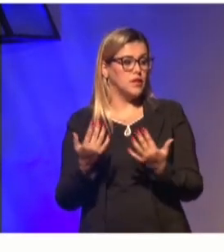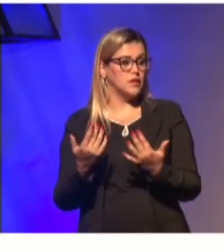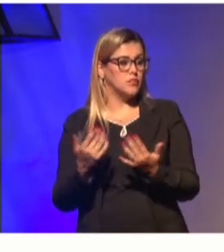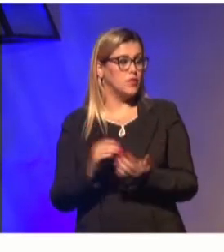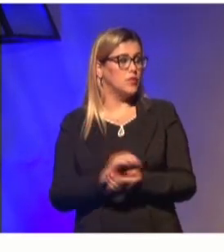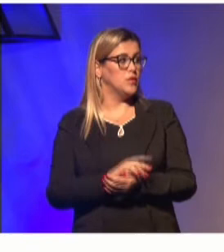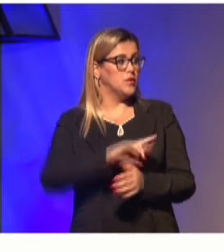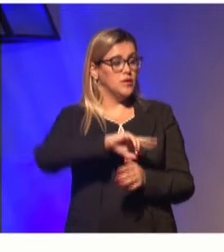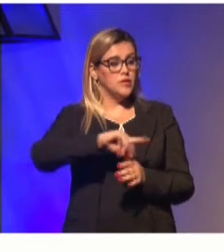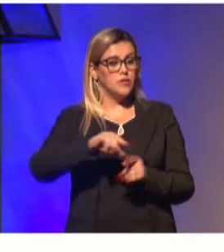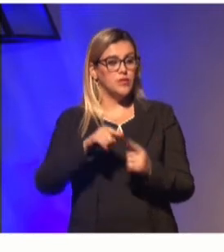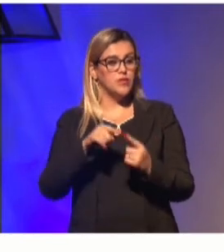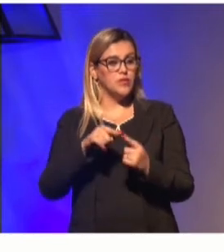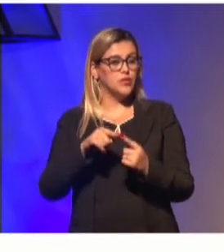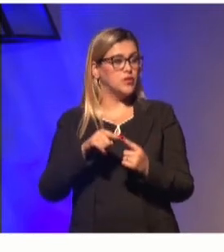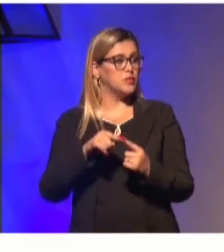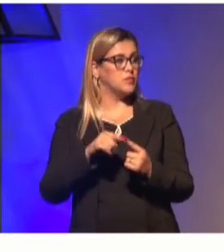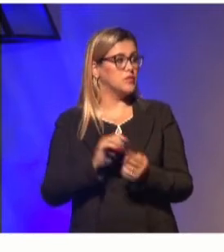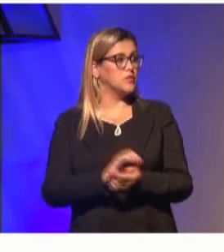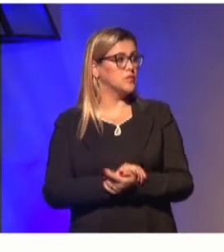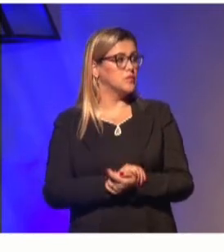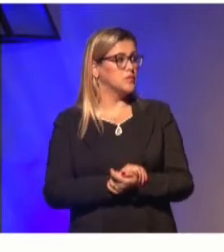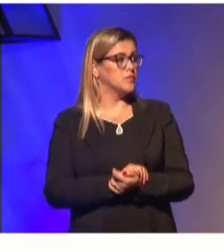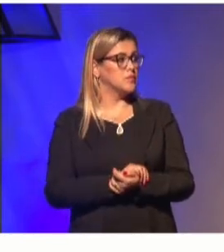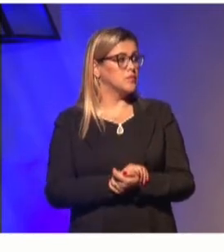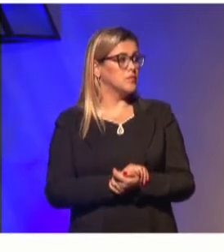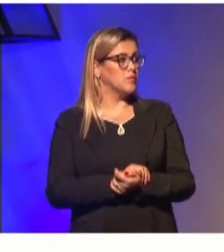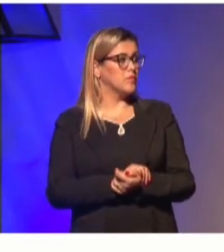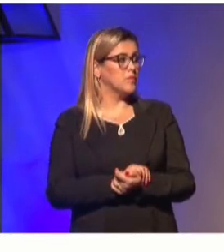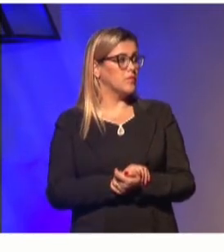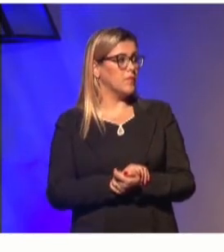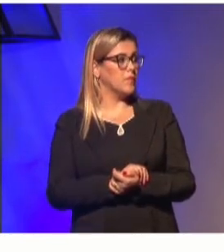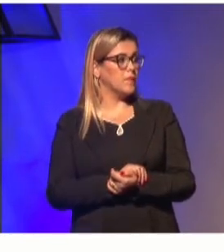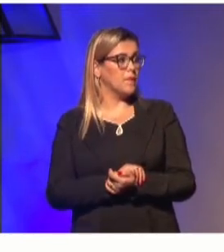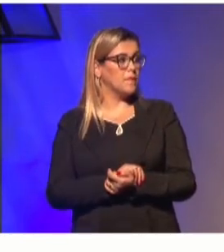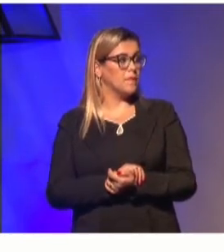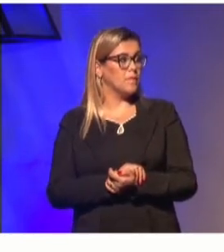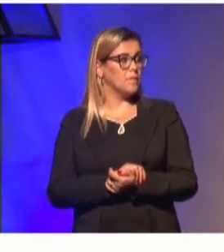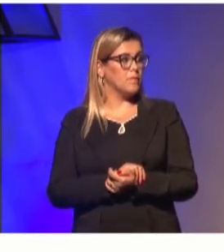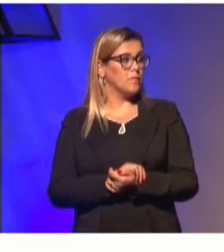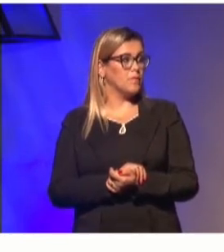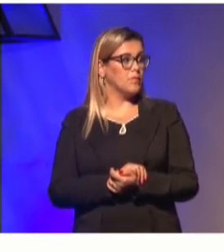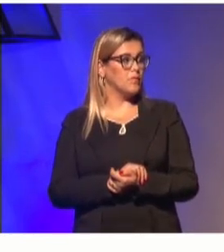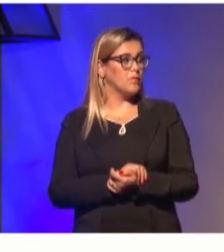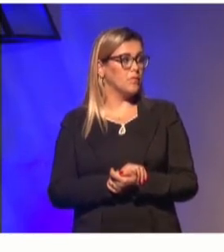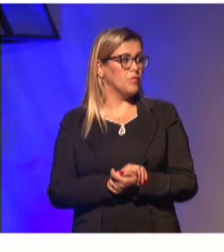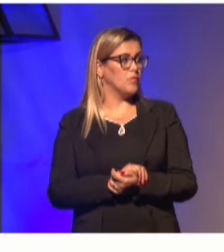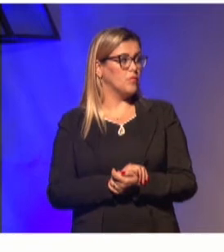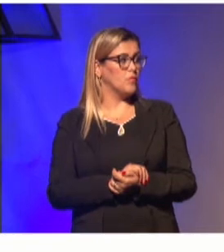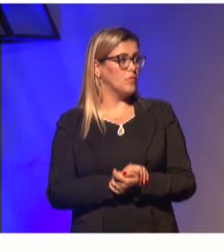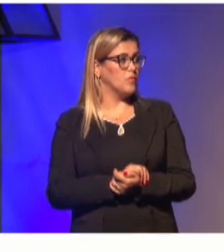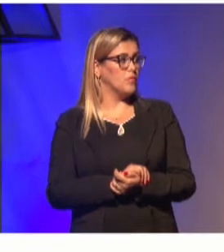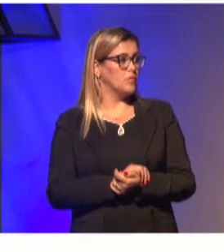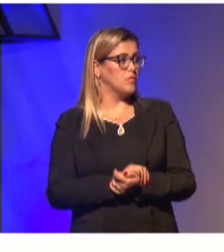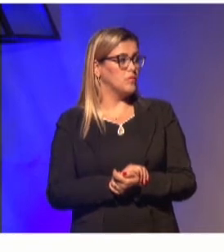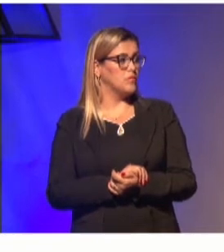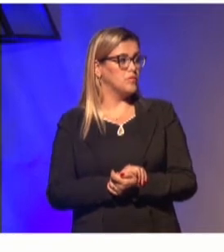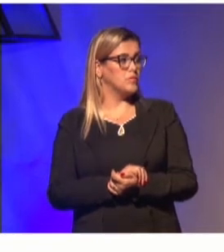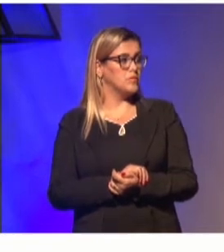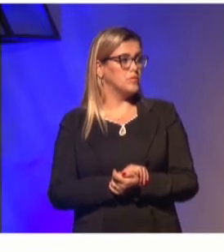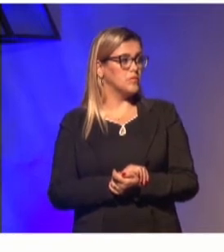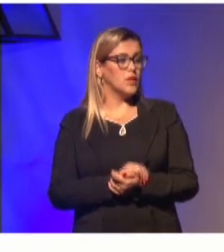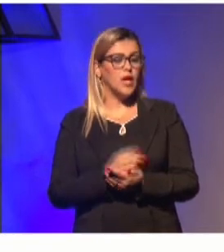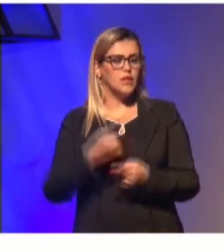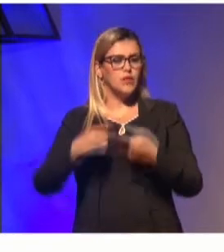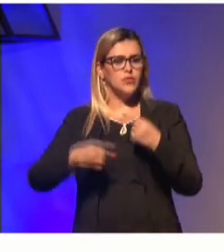de abdução, e uma garra ulnar lá na imagem da minha direita, pegando lá a questão do quarto, quinto dedo. Então,